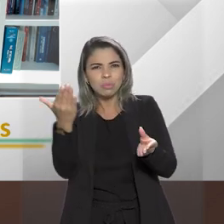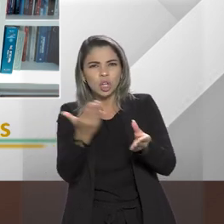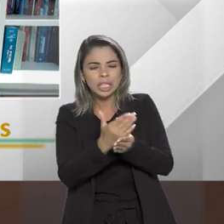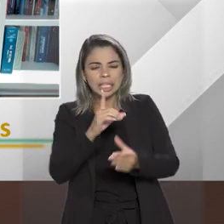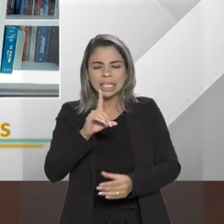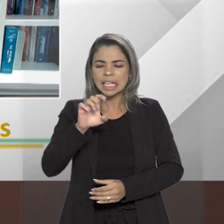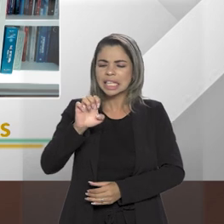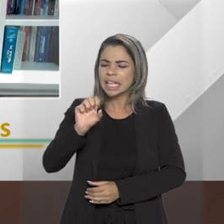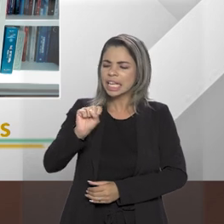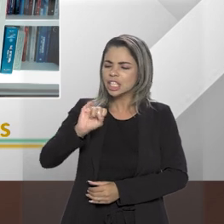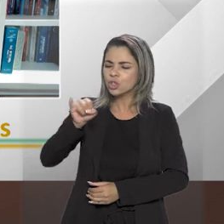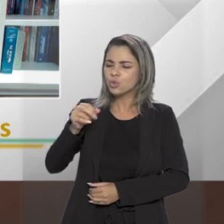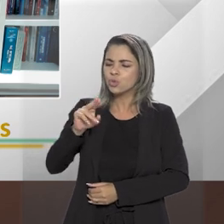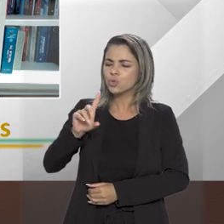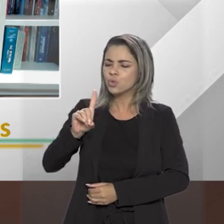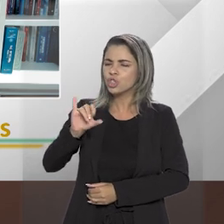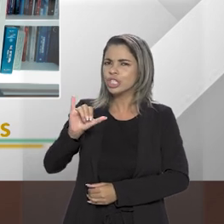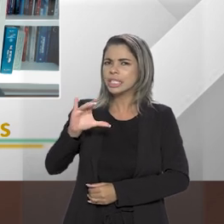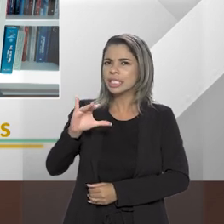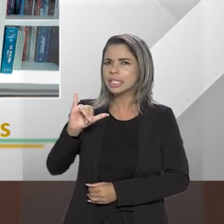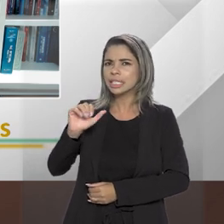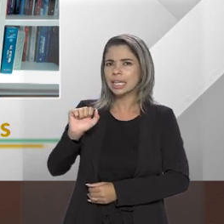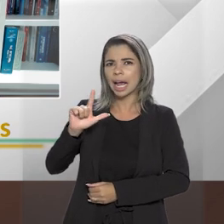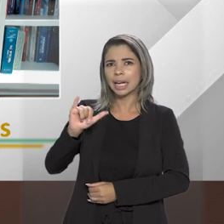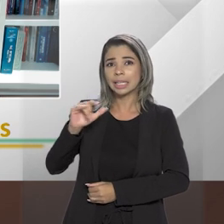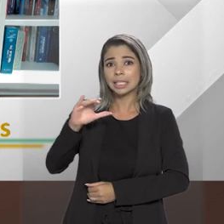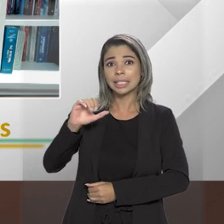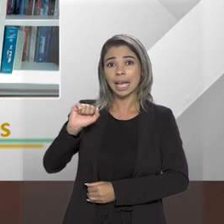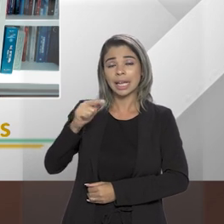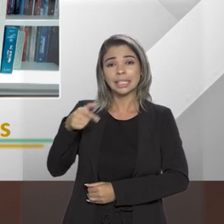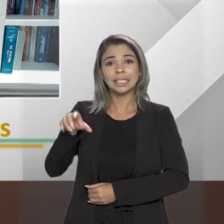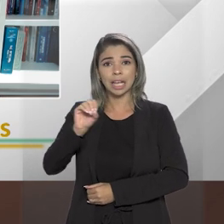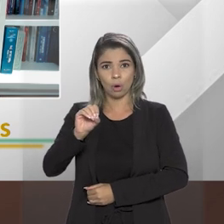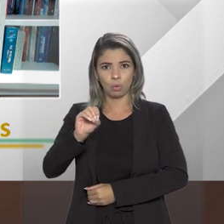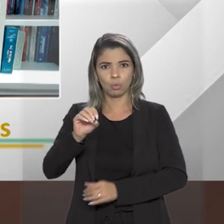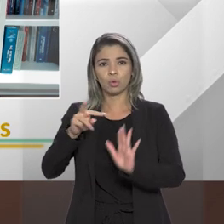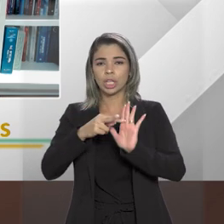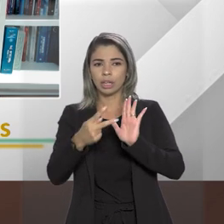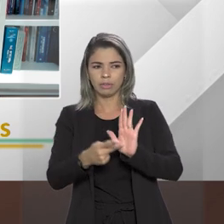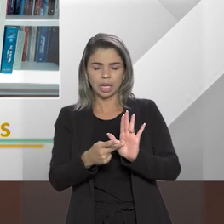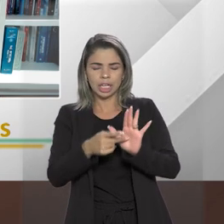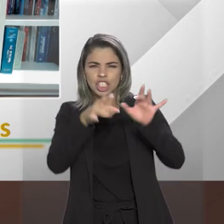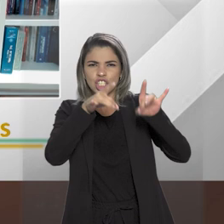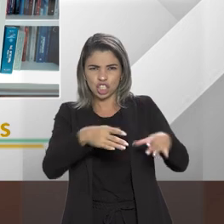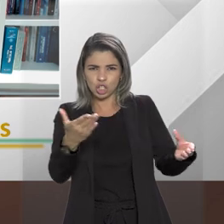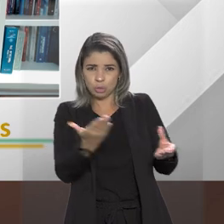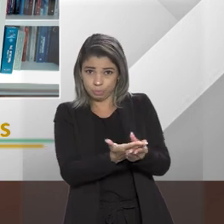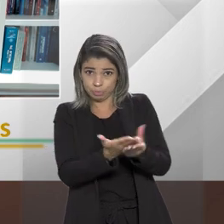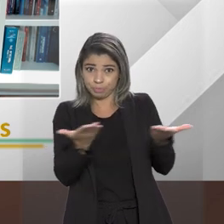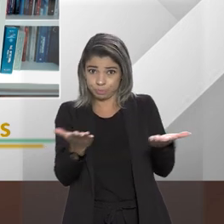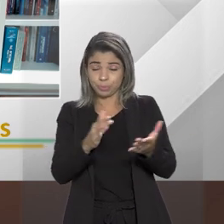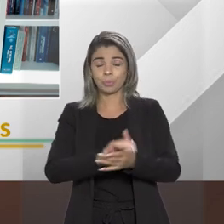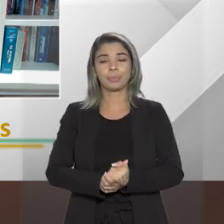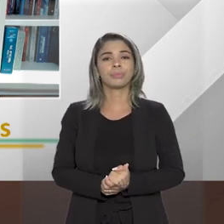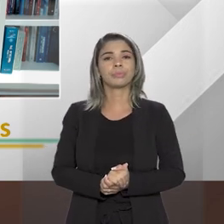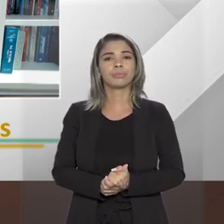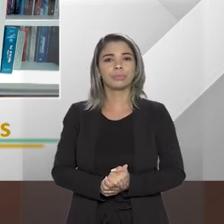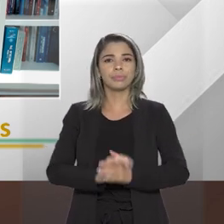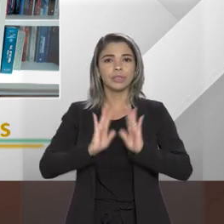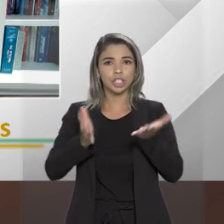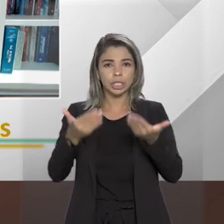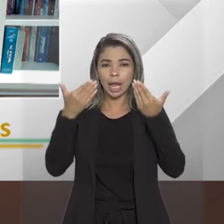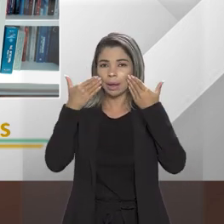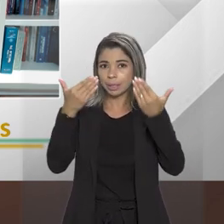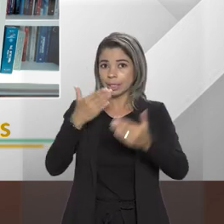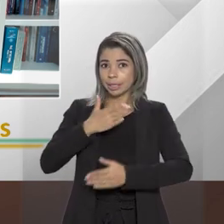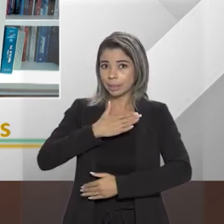histórico brasileiro? Essa pergunta é excelente, Fátima. Como eu disse na minha apresentação,